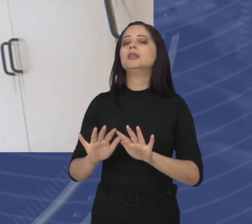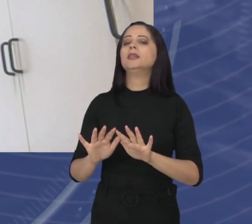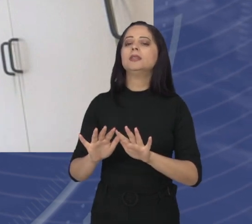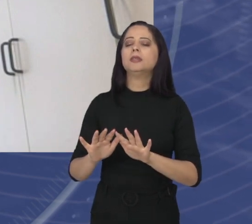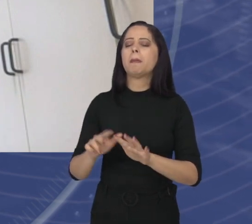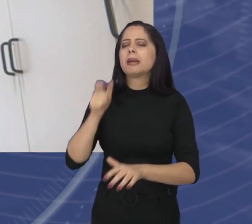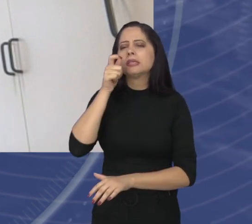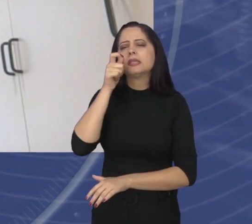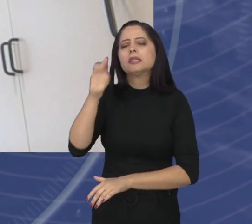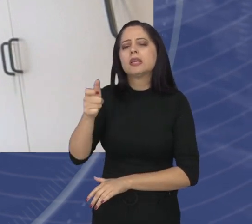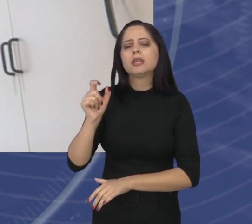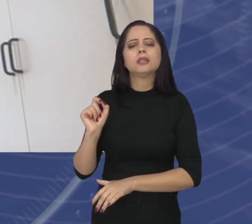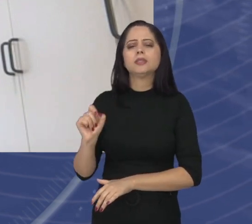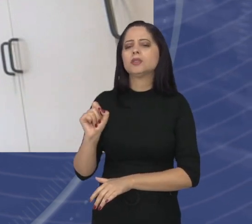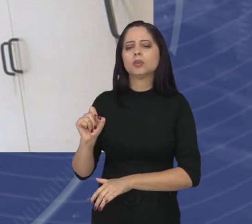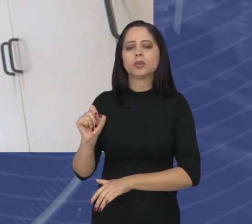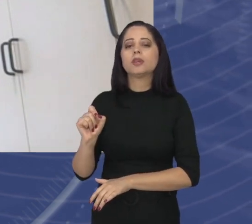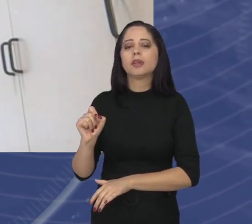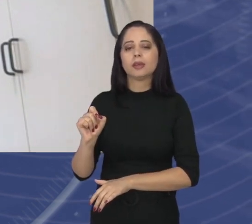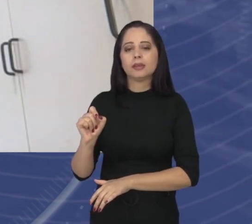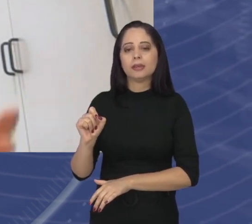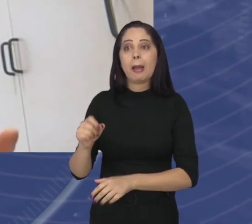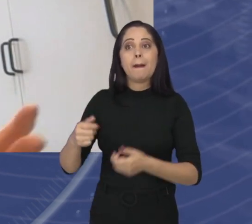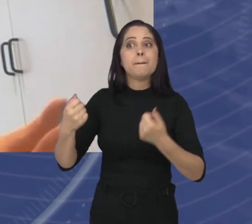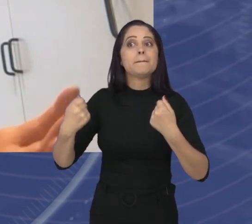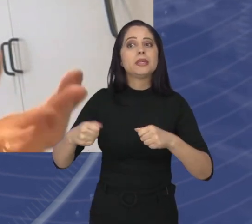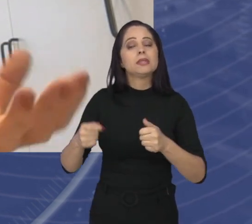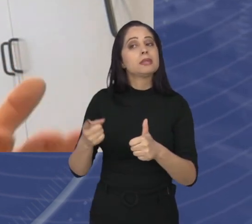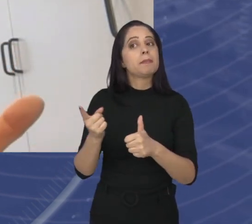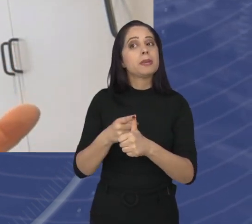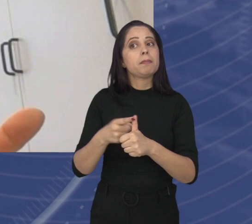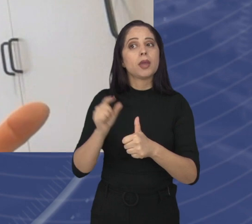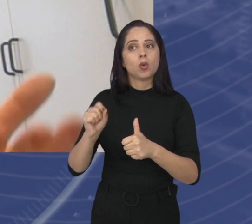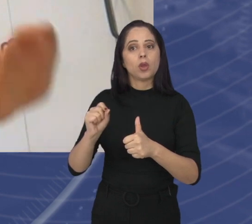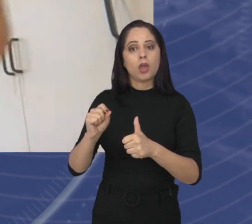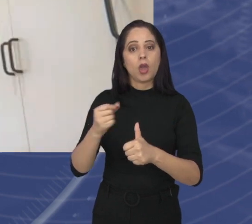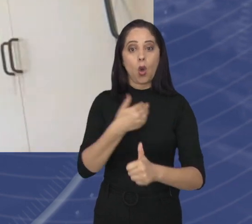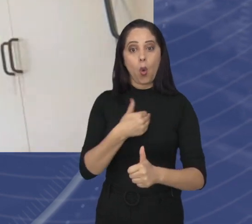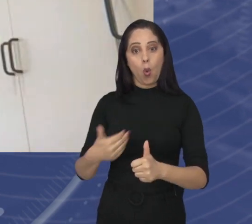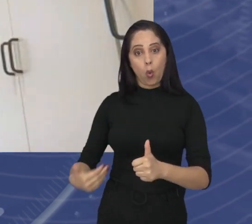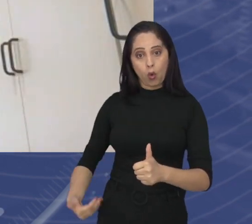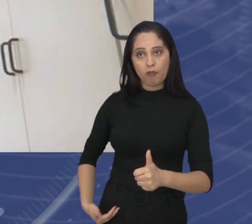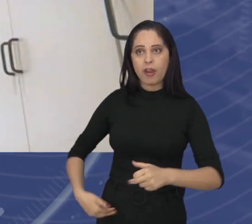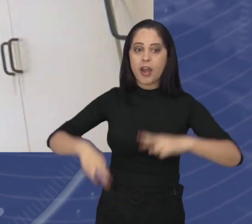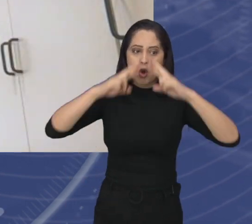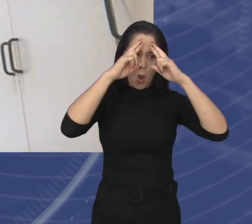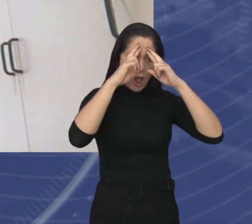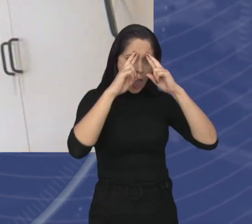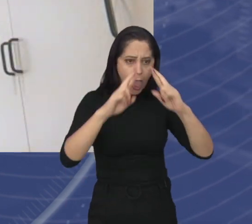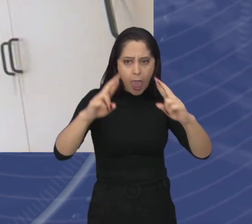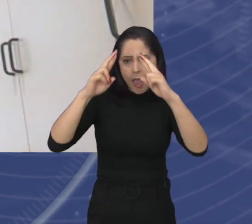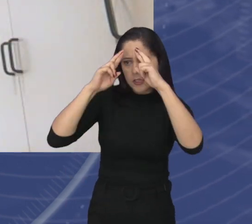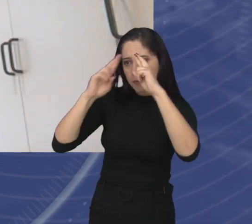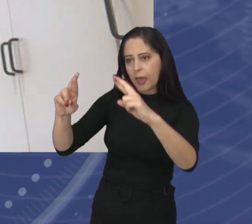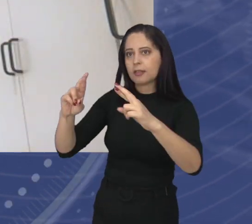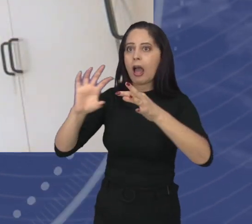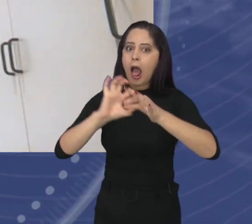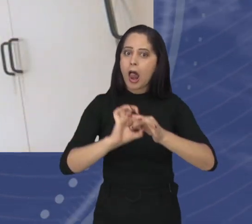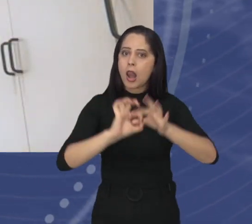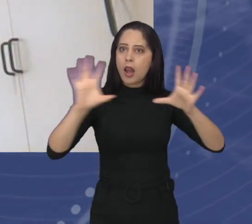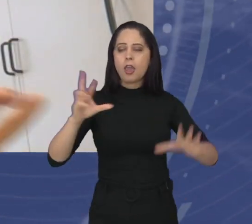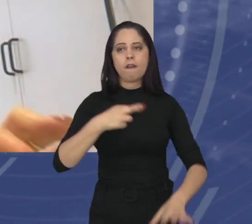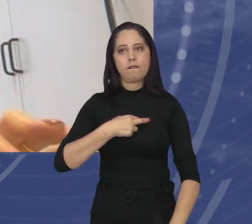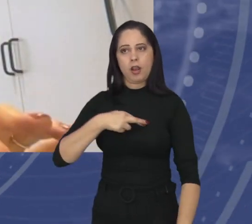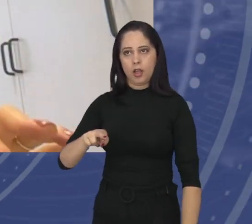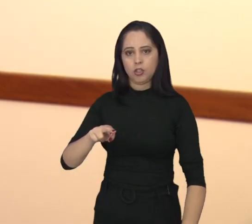eu acho interessante é que é preciso, primeiro, que o poder público respeite essa liberdade religiosa